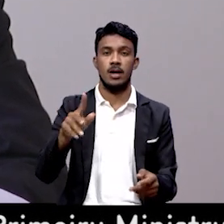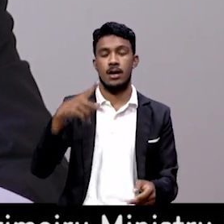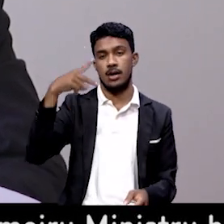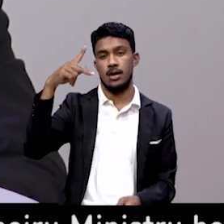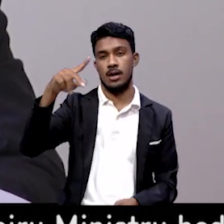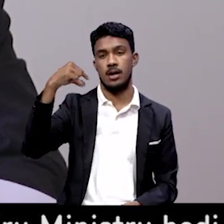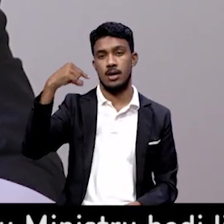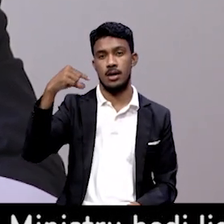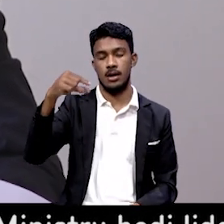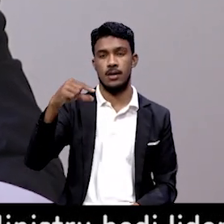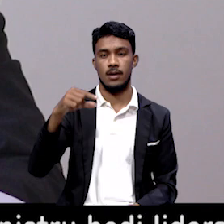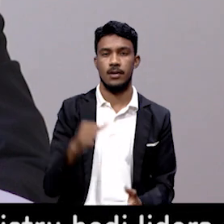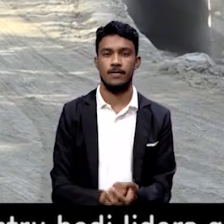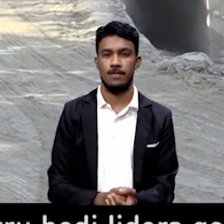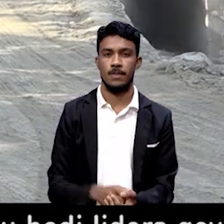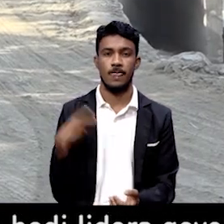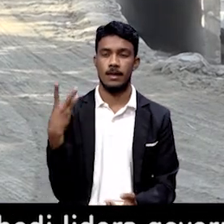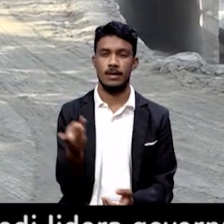Ita ongoin